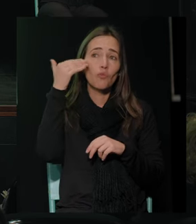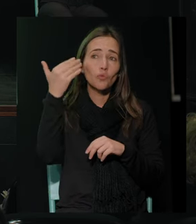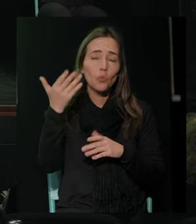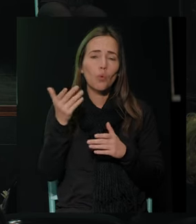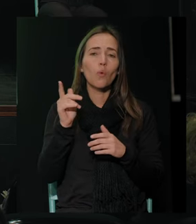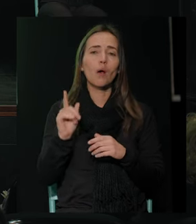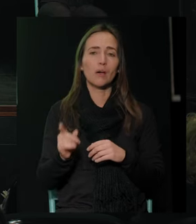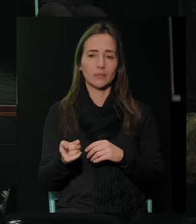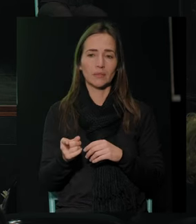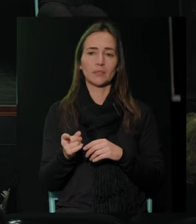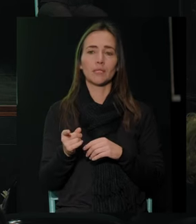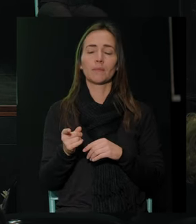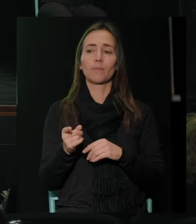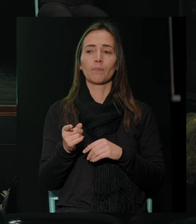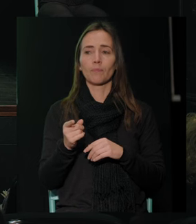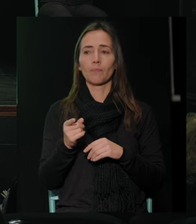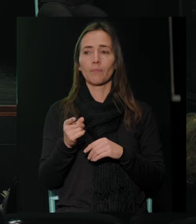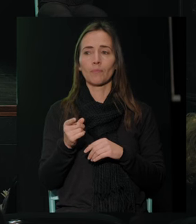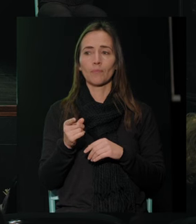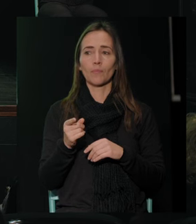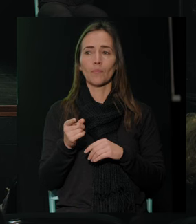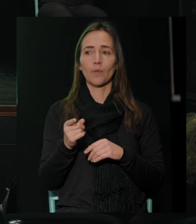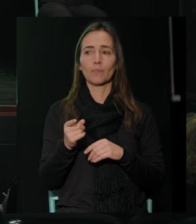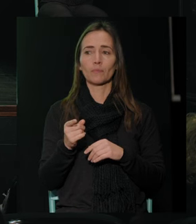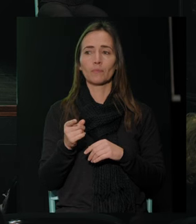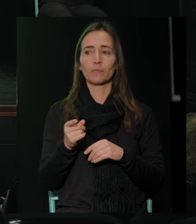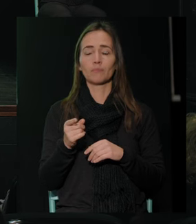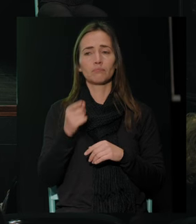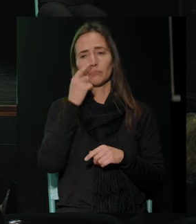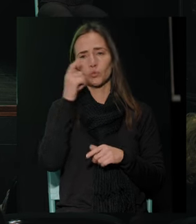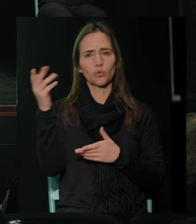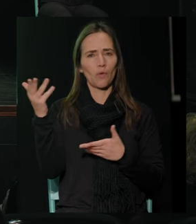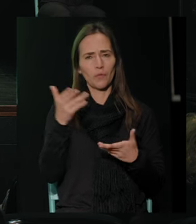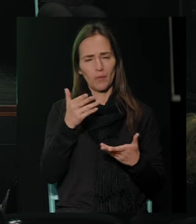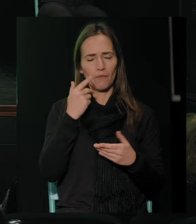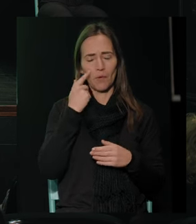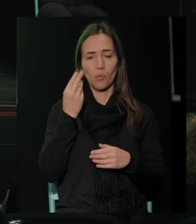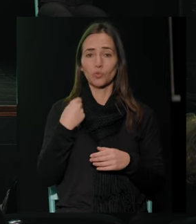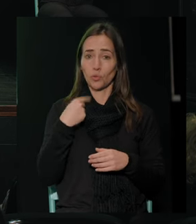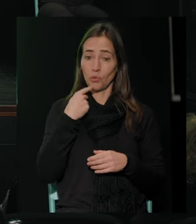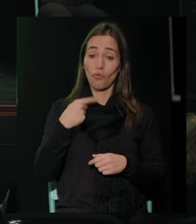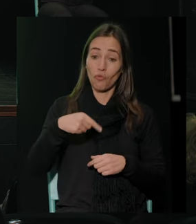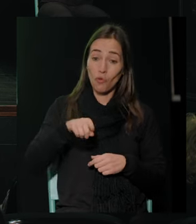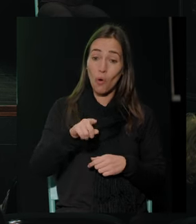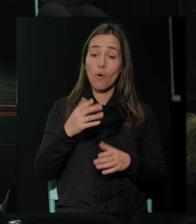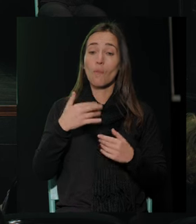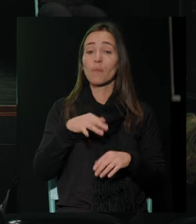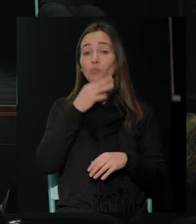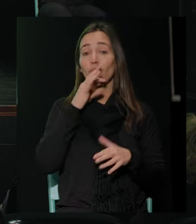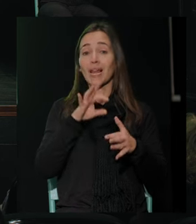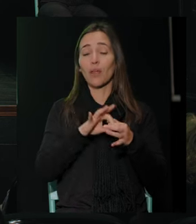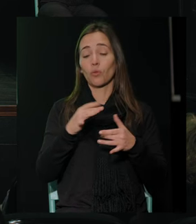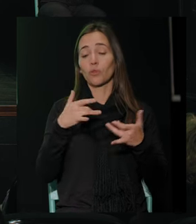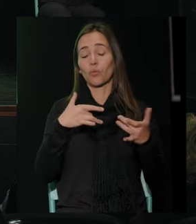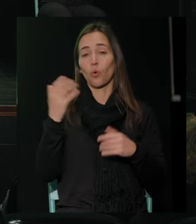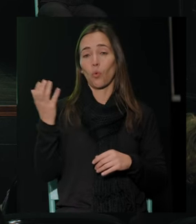futuro, e aquilo tinha ilustríssimos convidados. Eu disse, pá, eu vou, mas vou falar da parte que me toca, que é o teatro e a